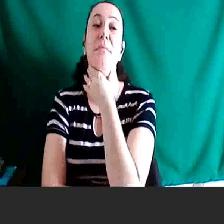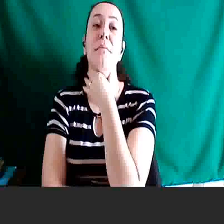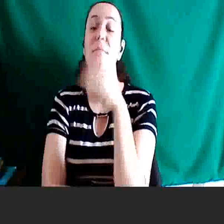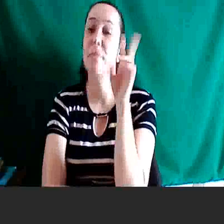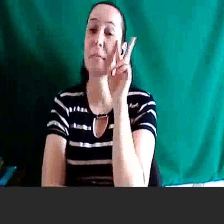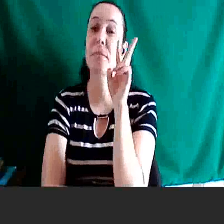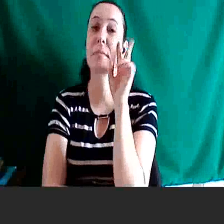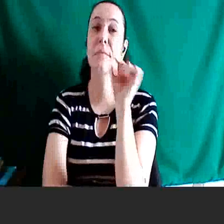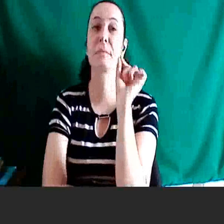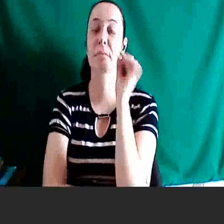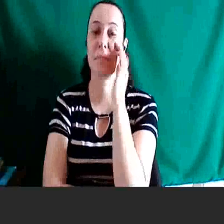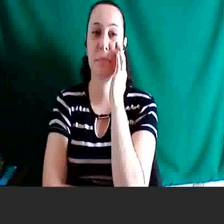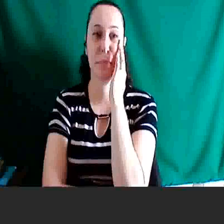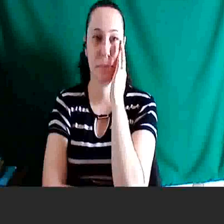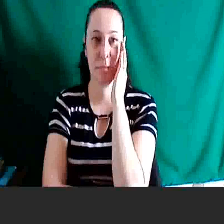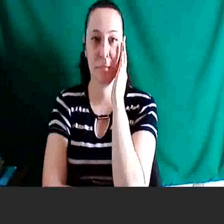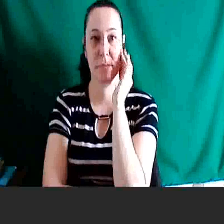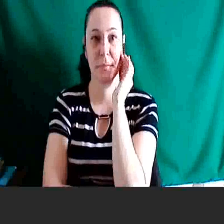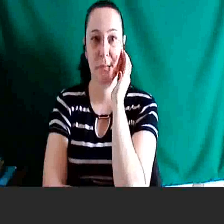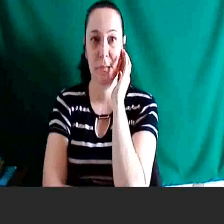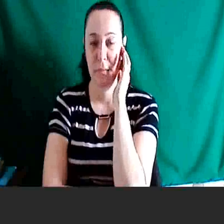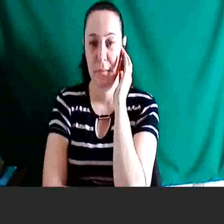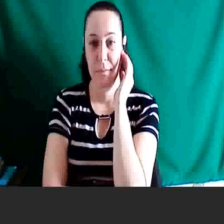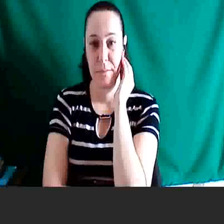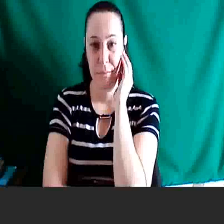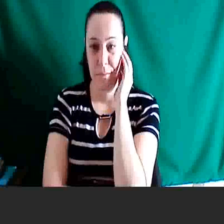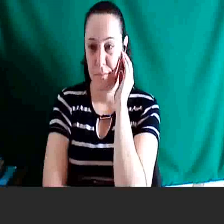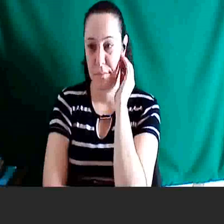Gente, vocês estão me escutando ou eu estou falando na parede?